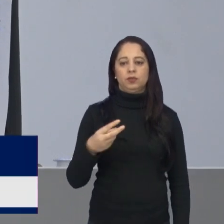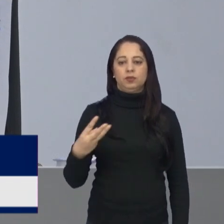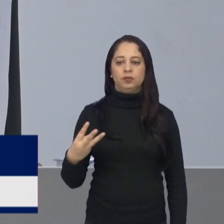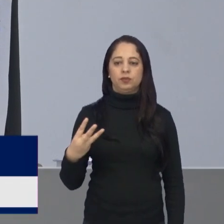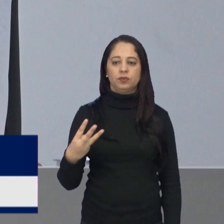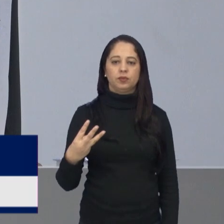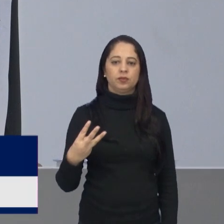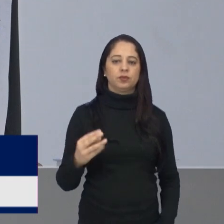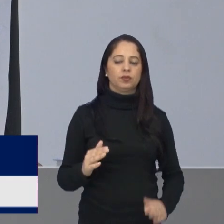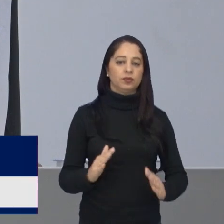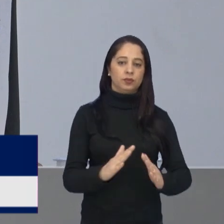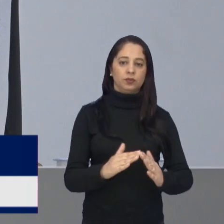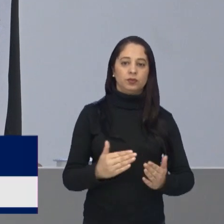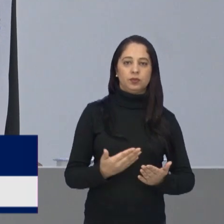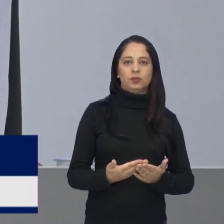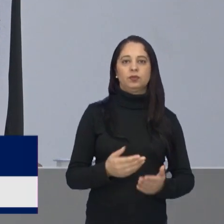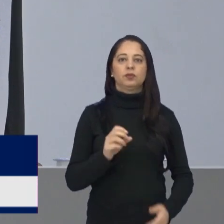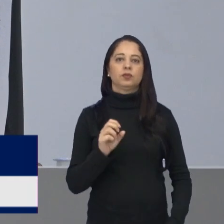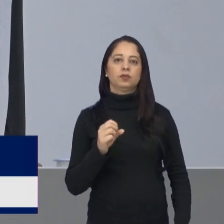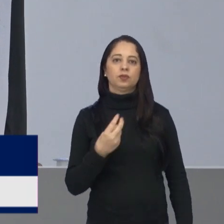11997/2023, requerimento número